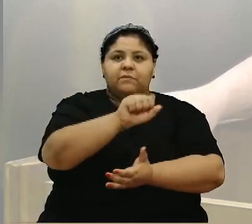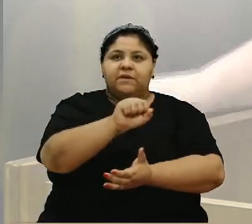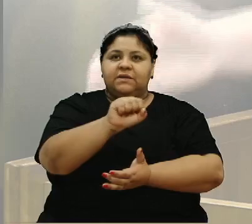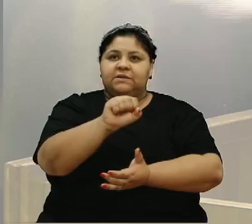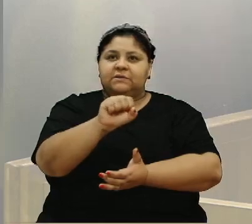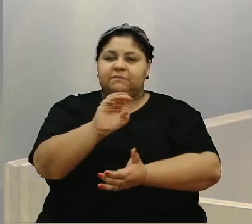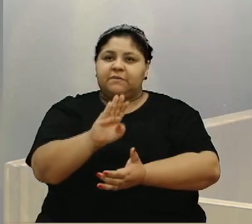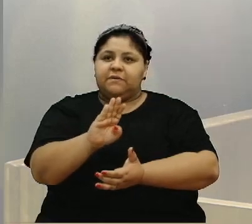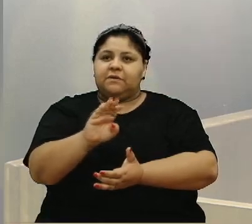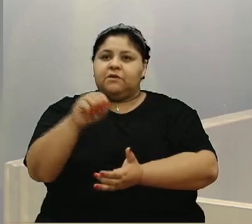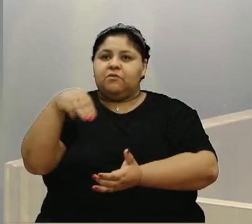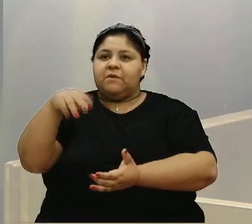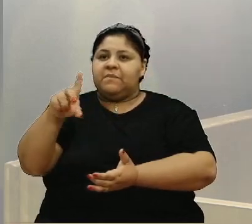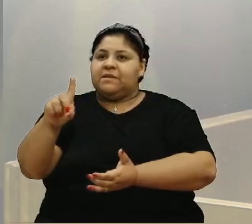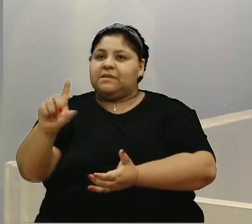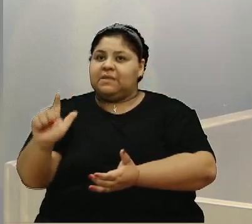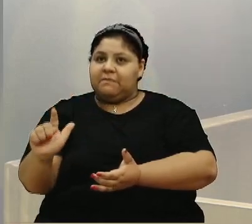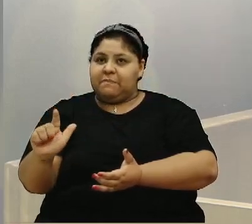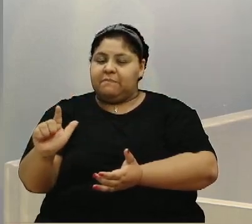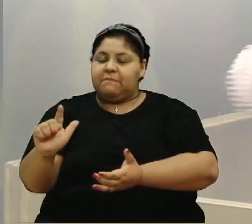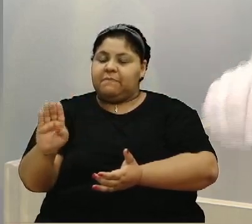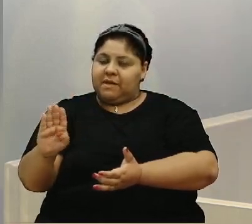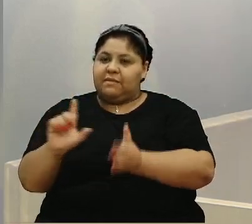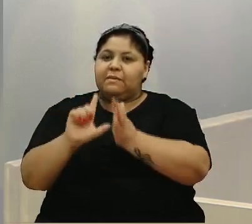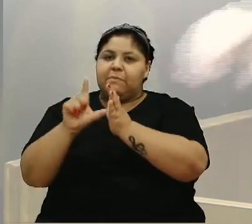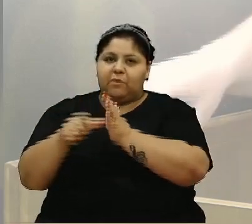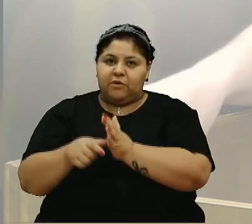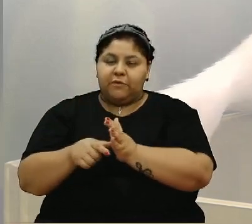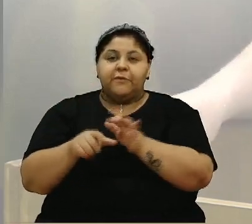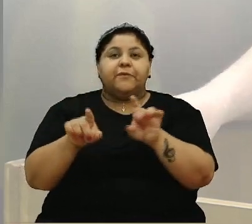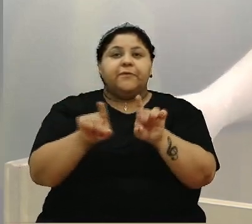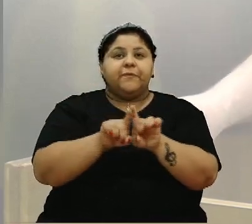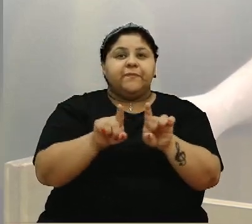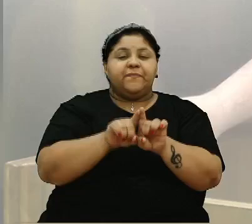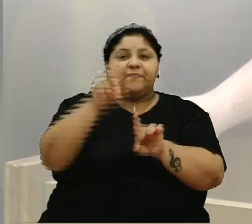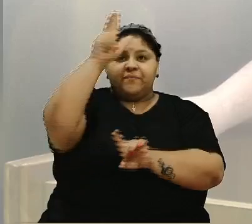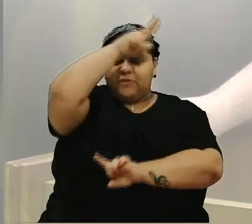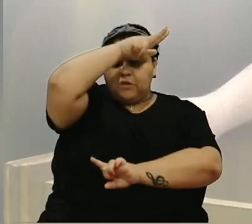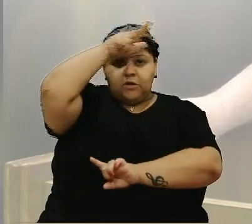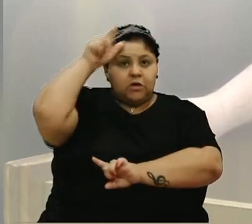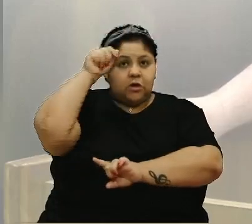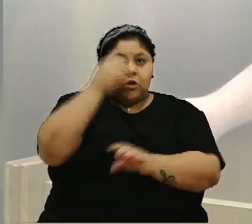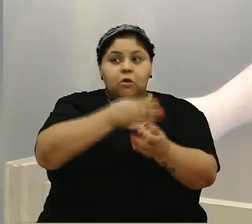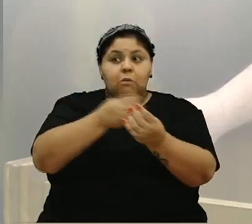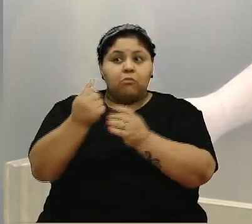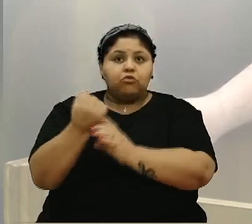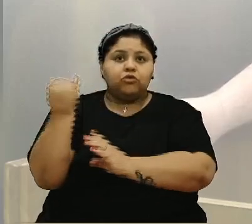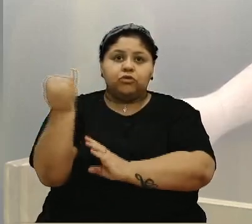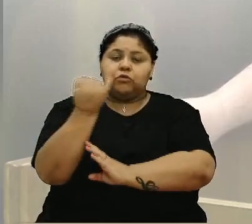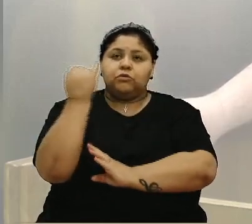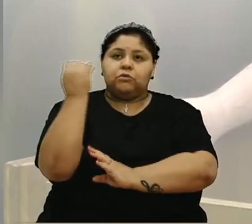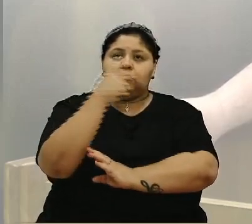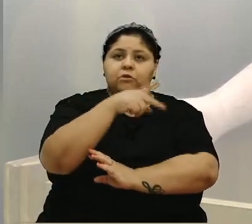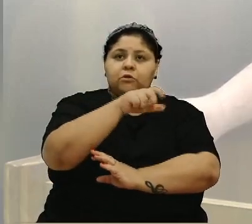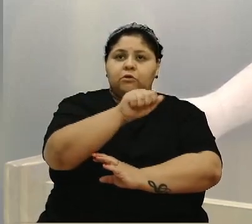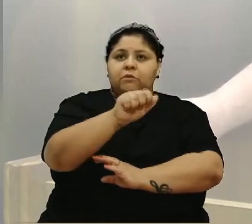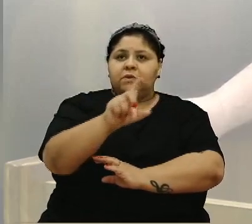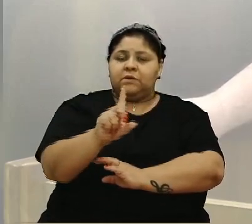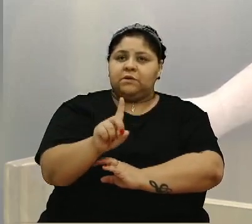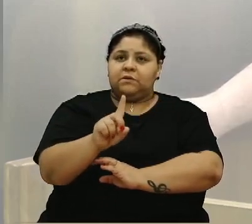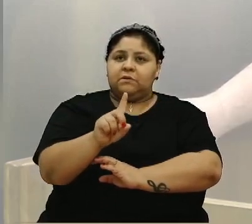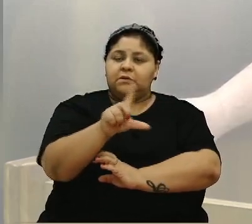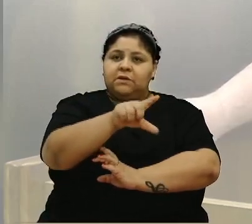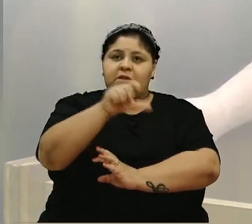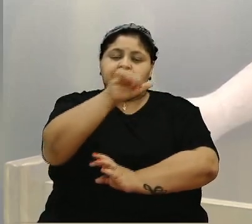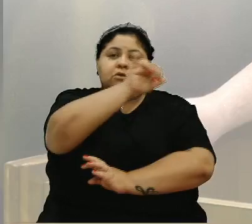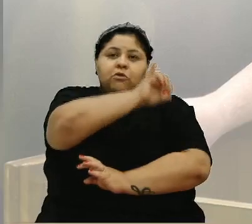lugar e o MDB em segundo lugar. Inclusive com prefeituras muito importantes. O PSD elegeu Rio de